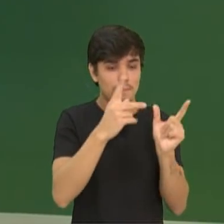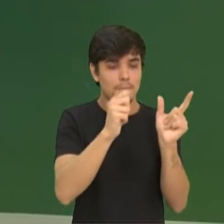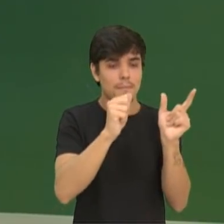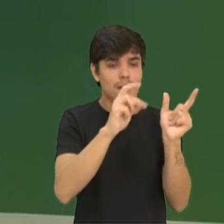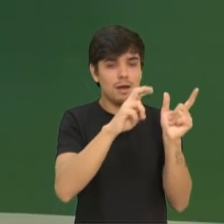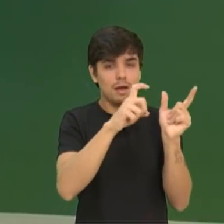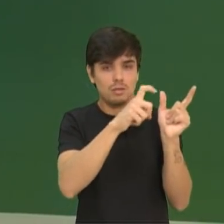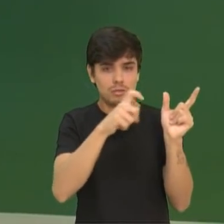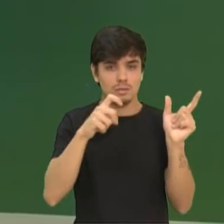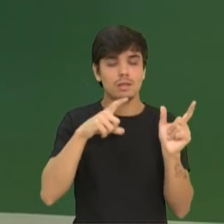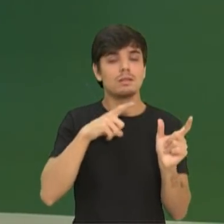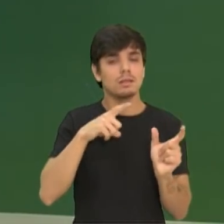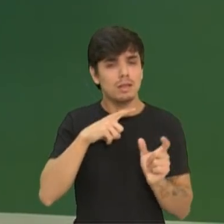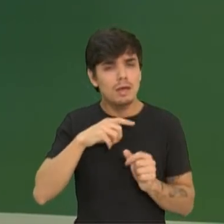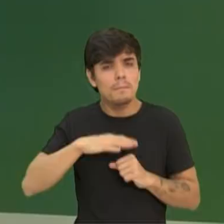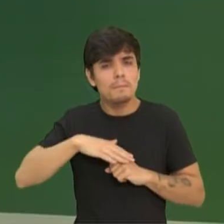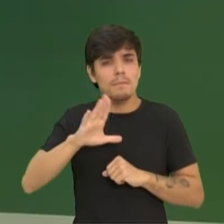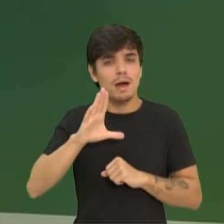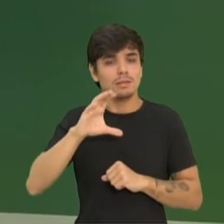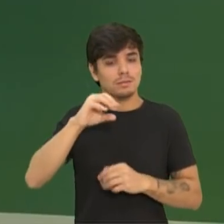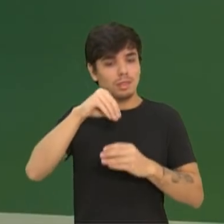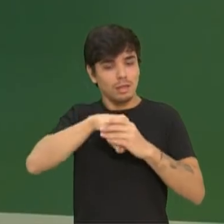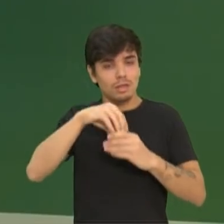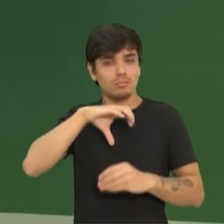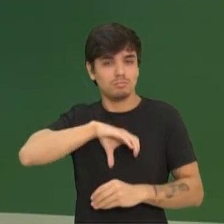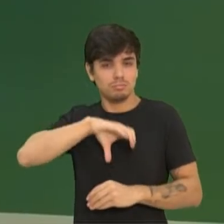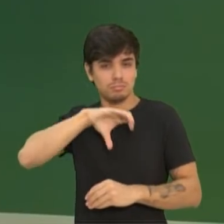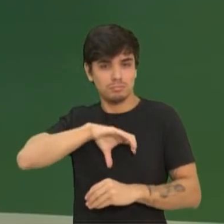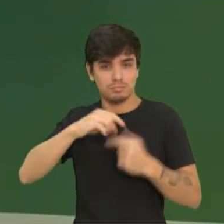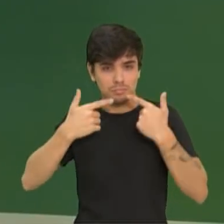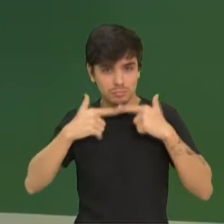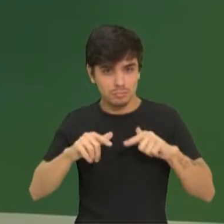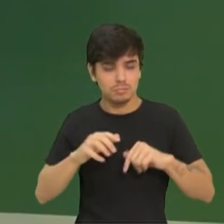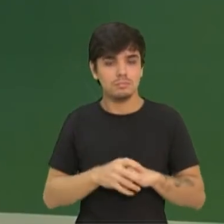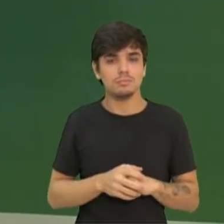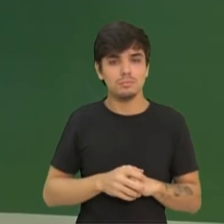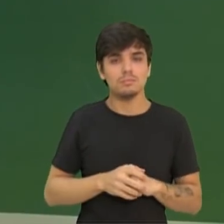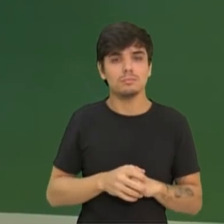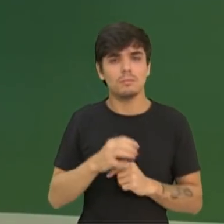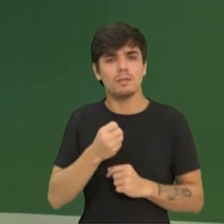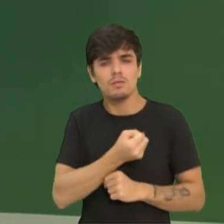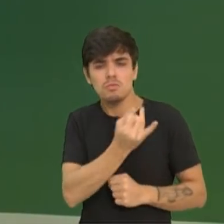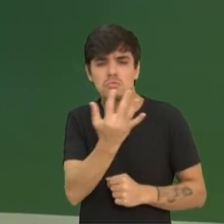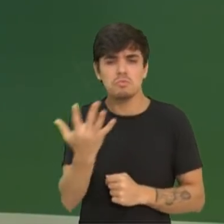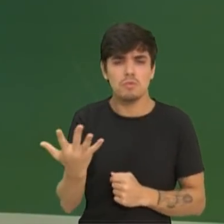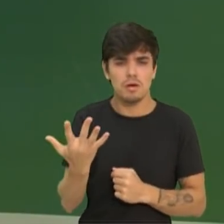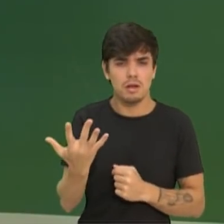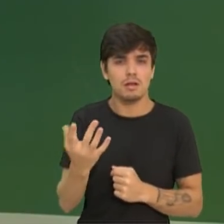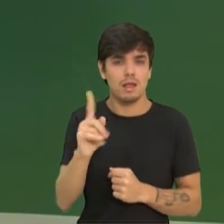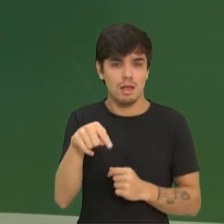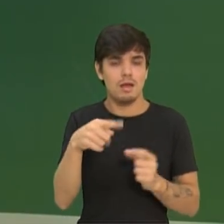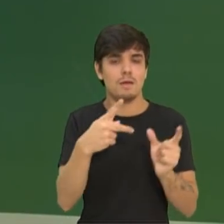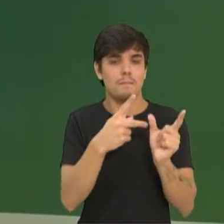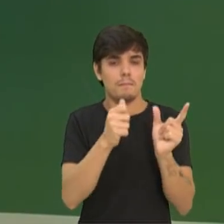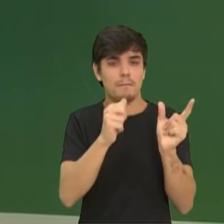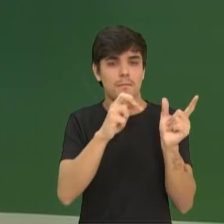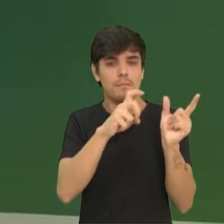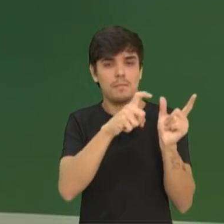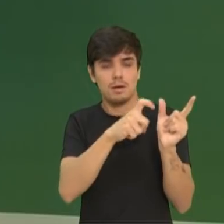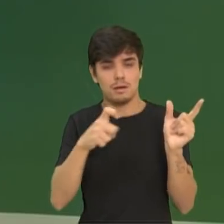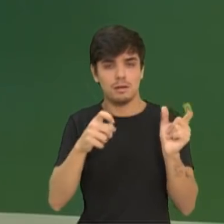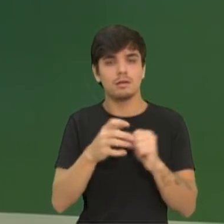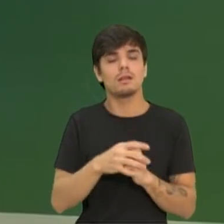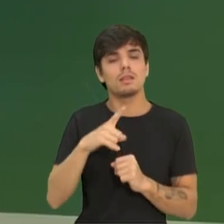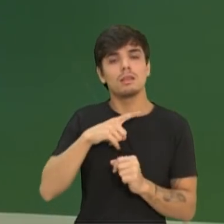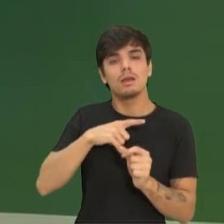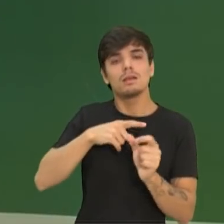mais existem na língua portuguesa. O maior número de palavras na língua portuguesa são paroxítonas. Tem a penúltima